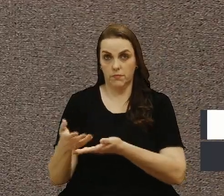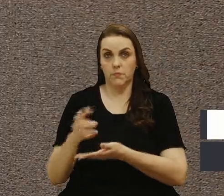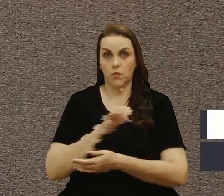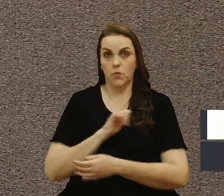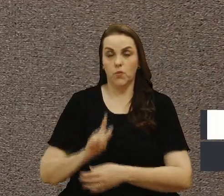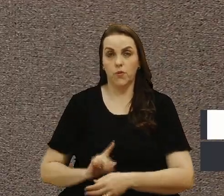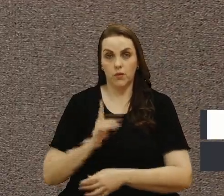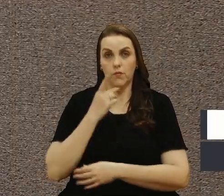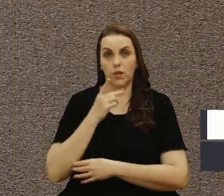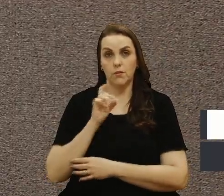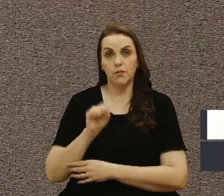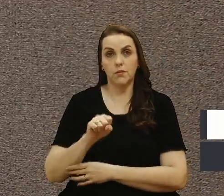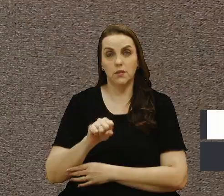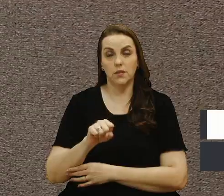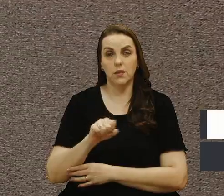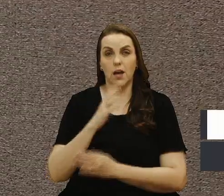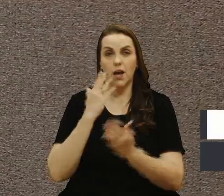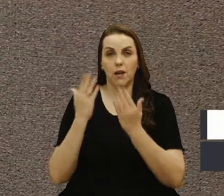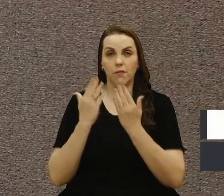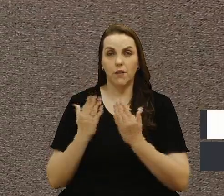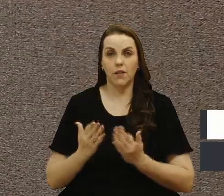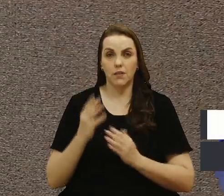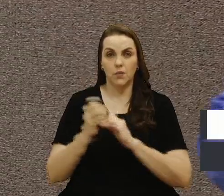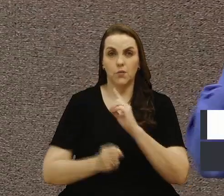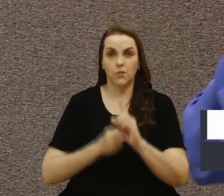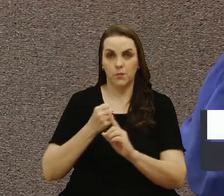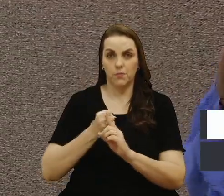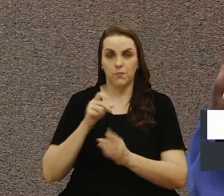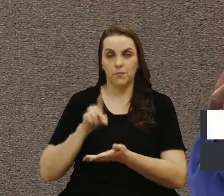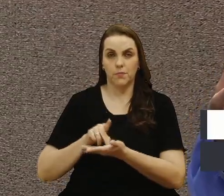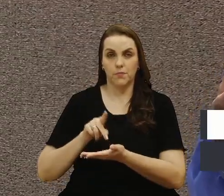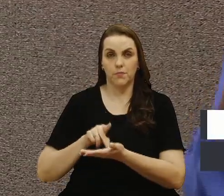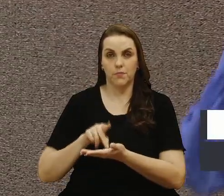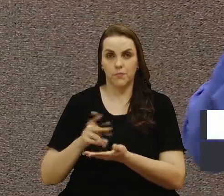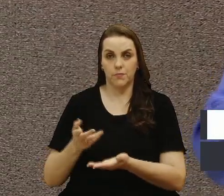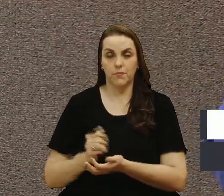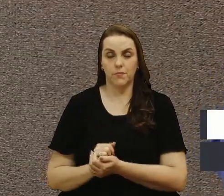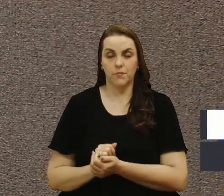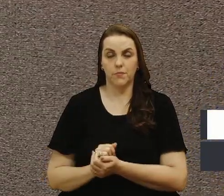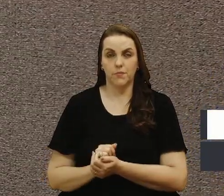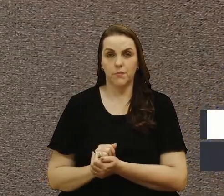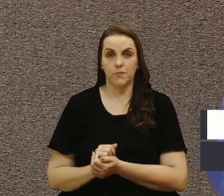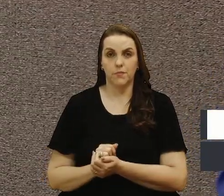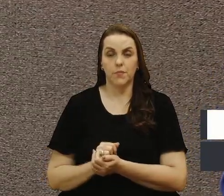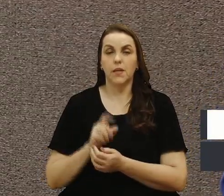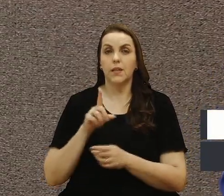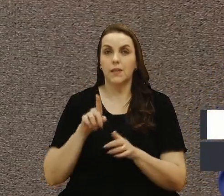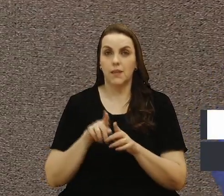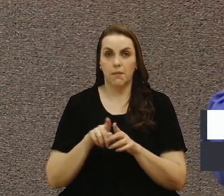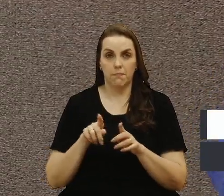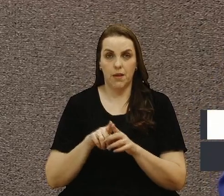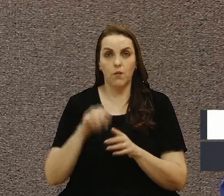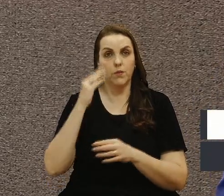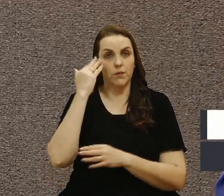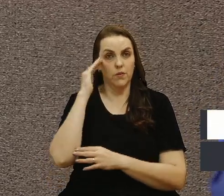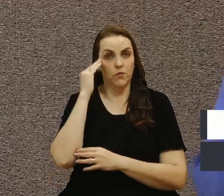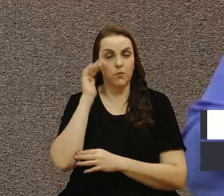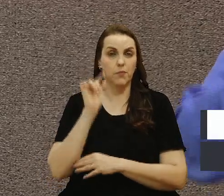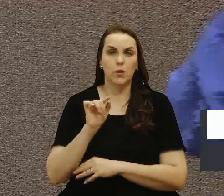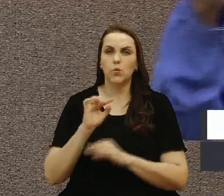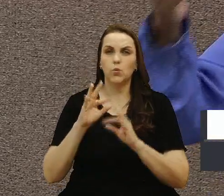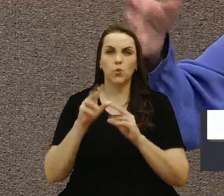precisa avaliar impacto real. E isso não tira desta linha também de entendimento, todas